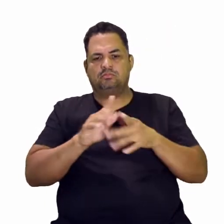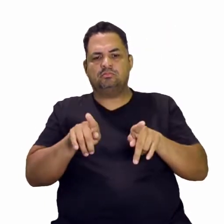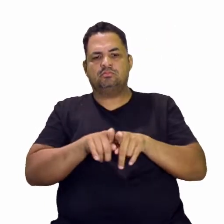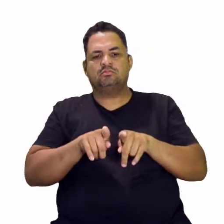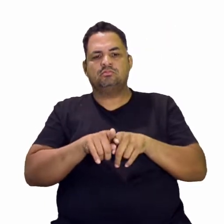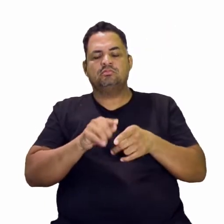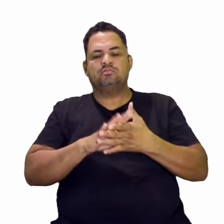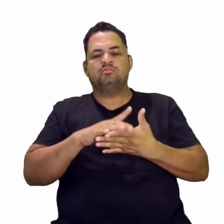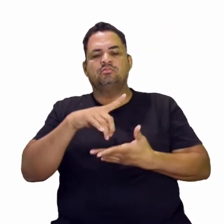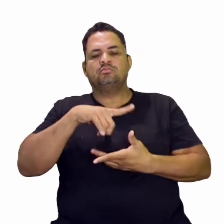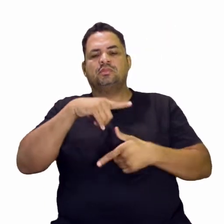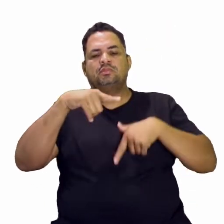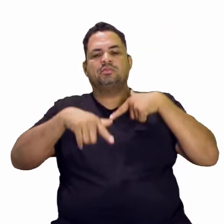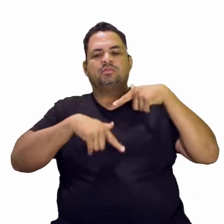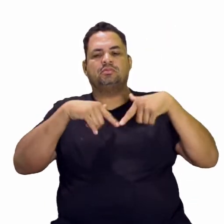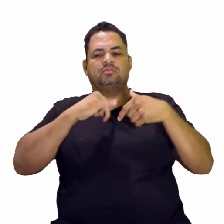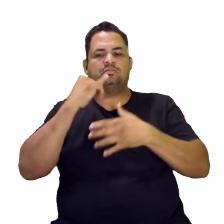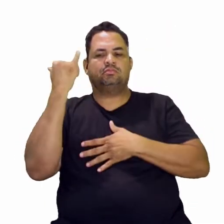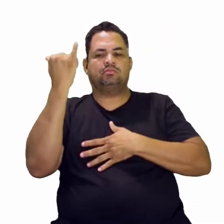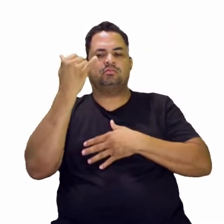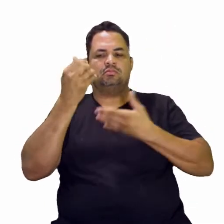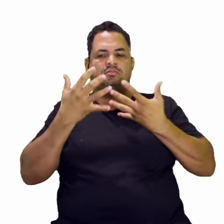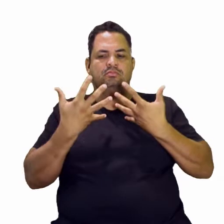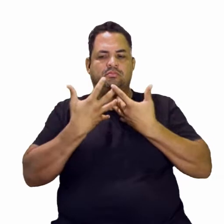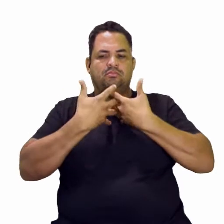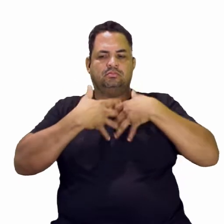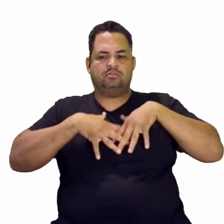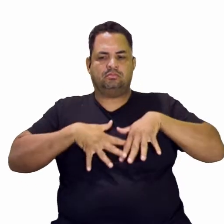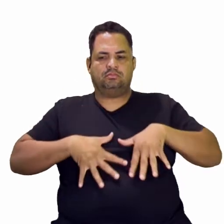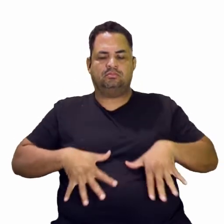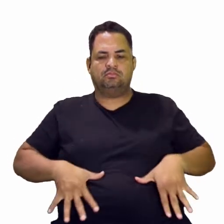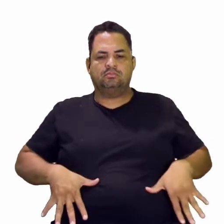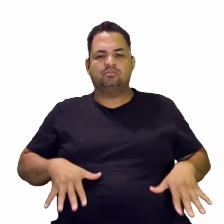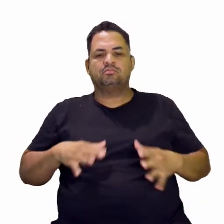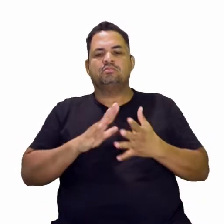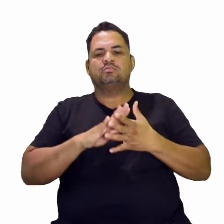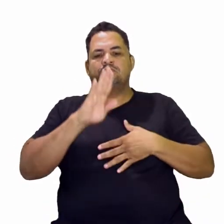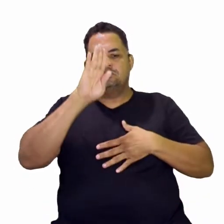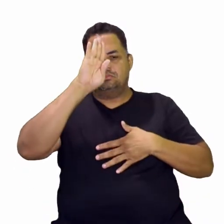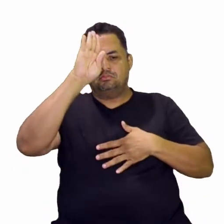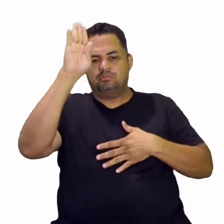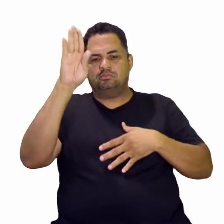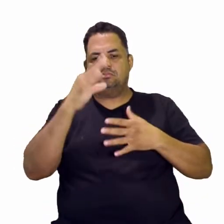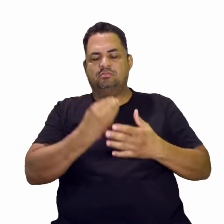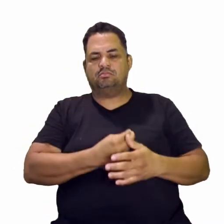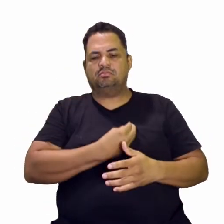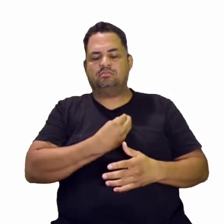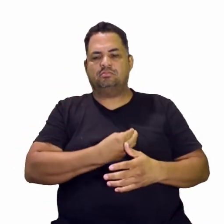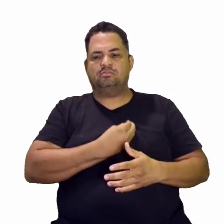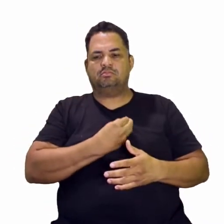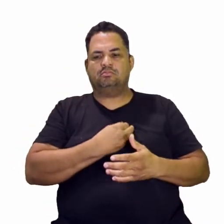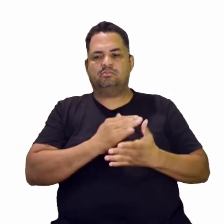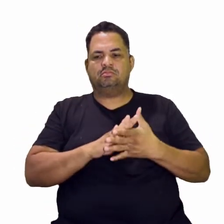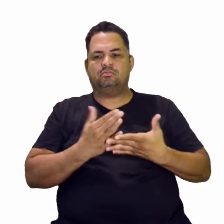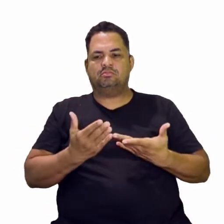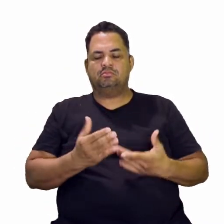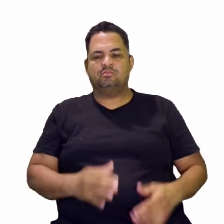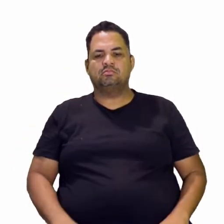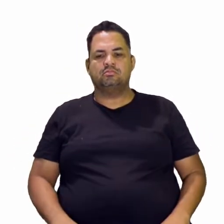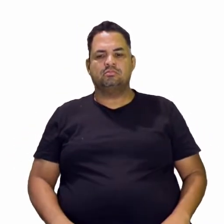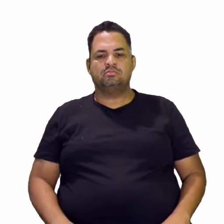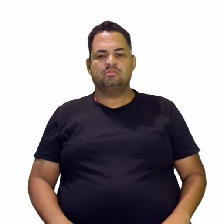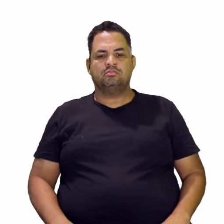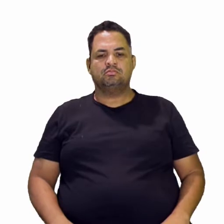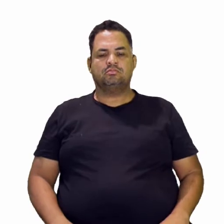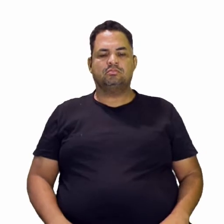exercem importantes funções no metabolismo e são fundamentais para a sobrevivência da maioria dos seres